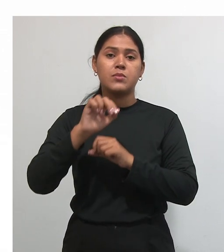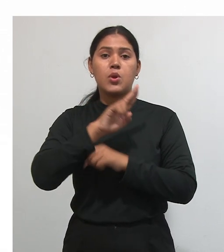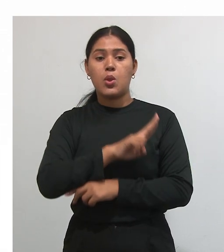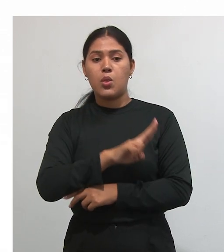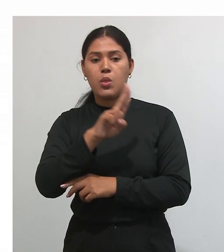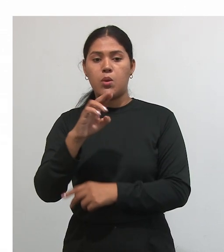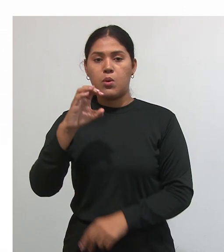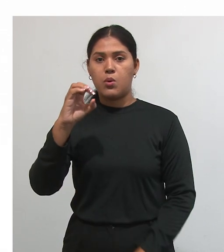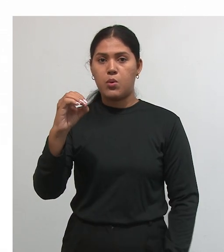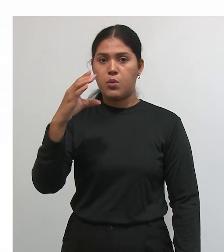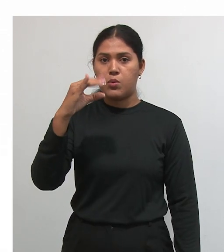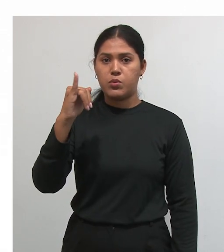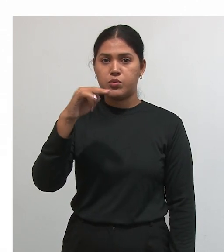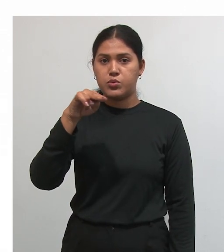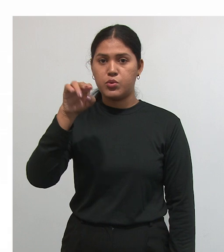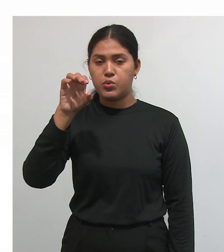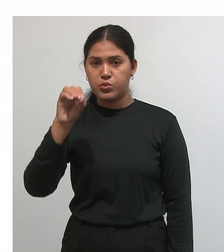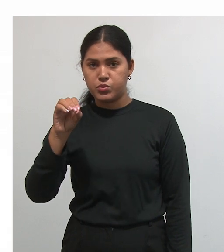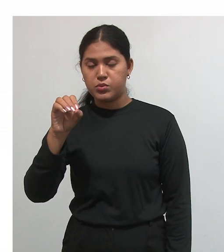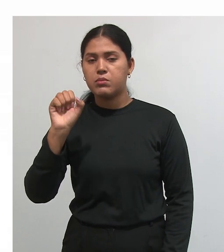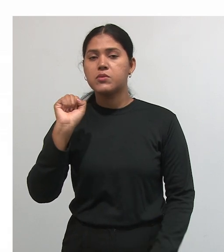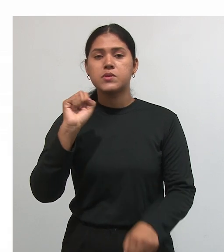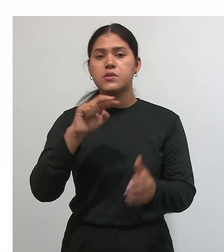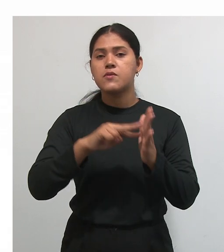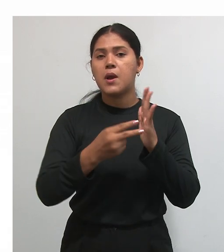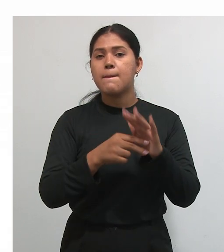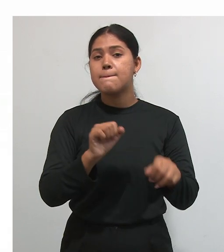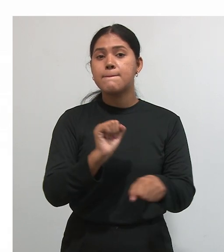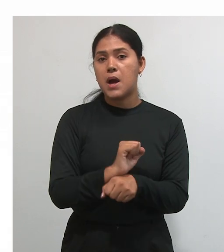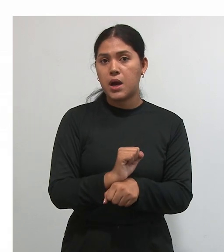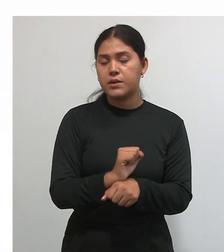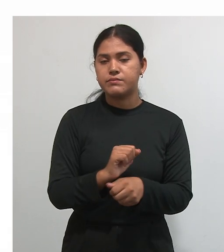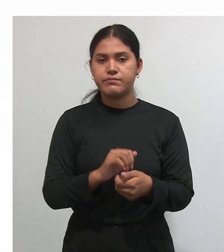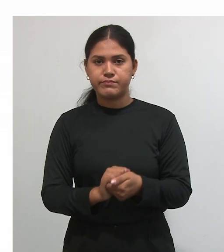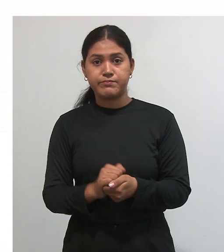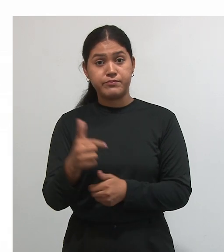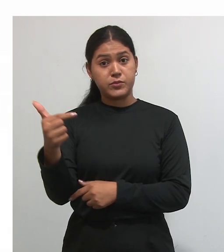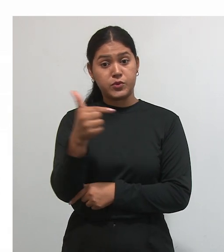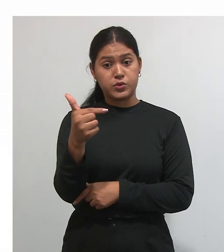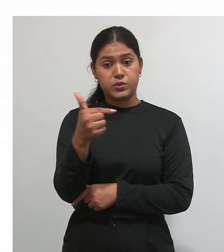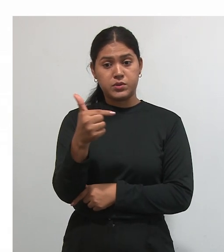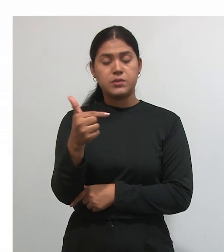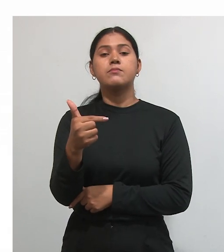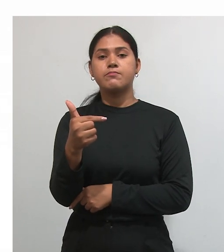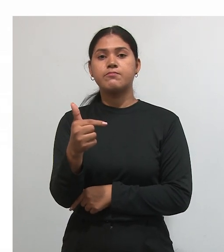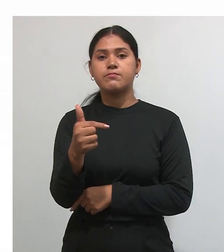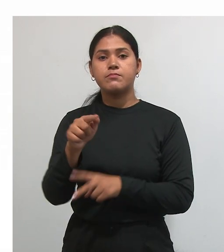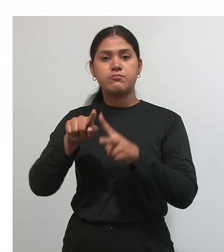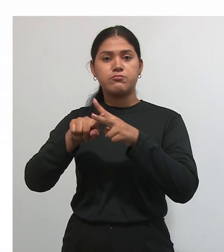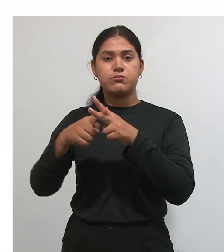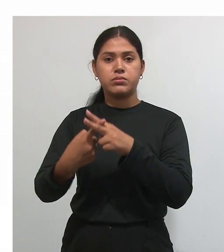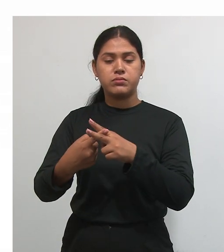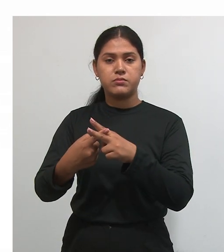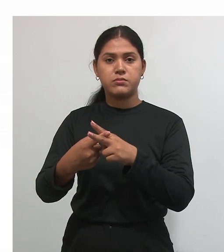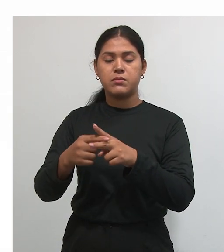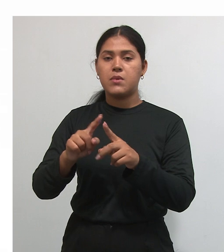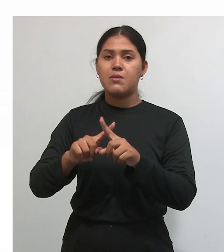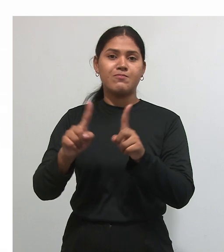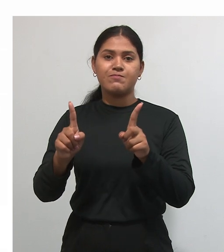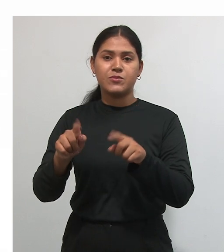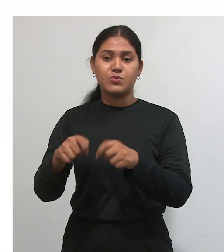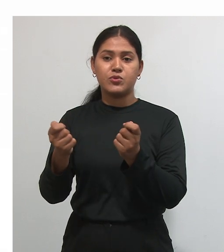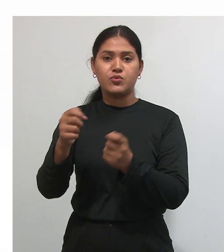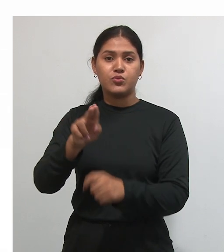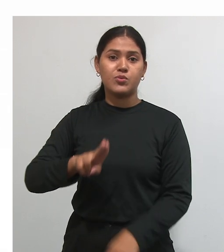utilizado. Ele deve ser classificado como ocioso. O que seria recuperável? São aqueles bens que não se encontram em condições